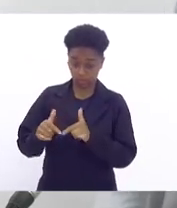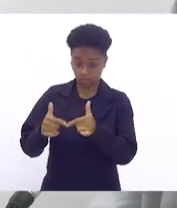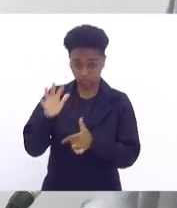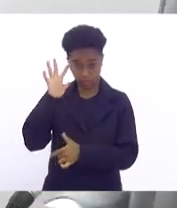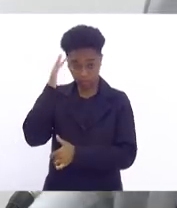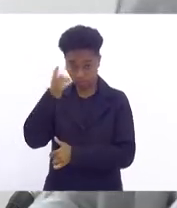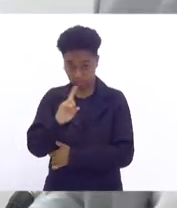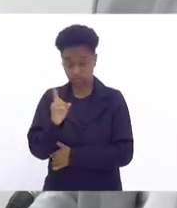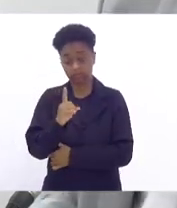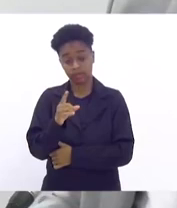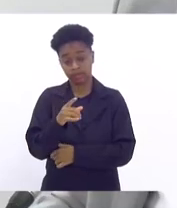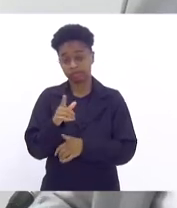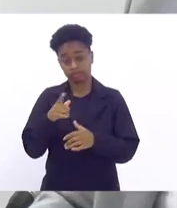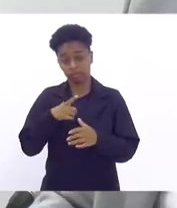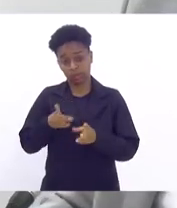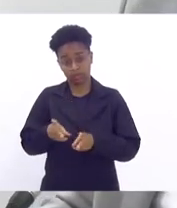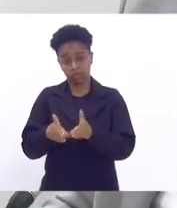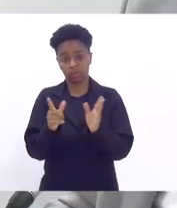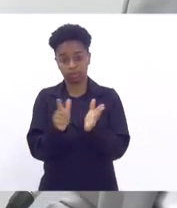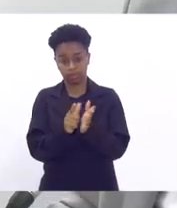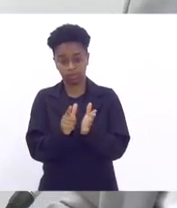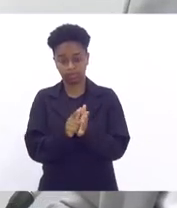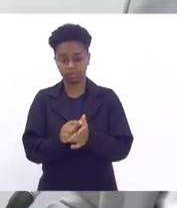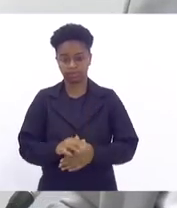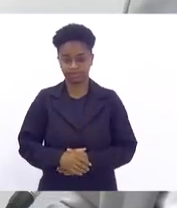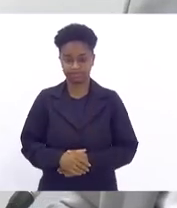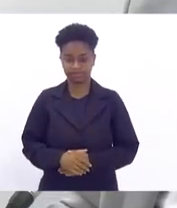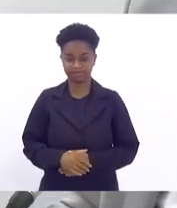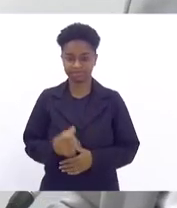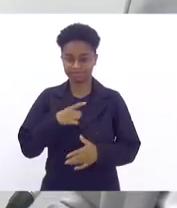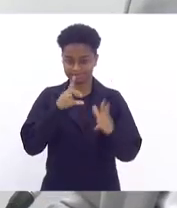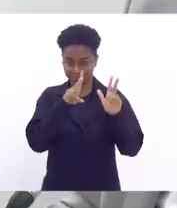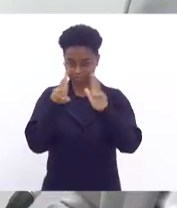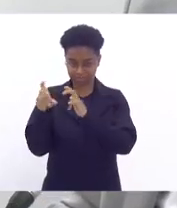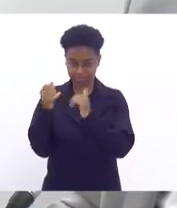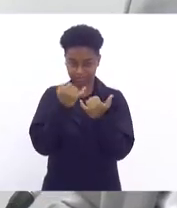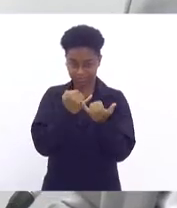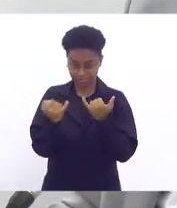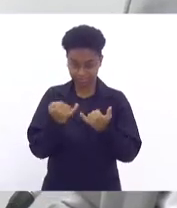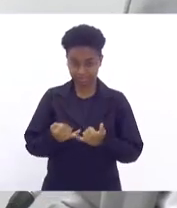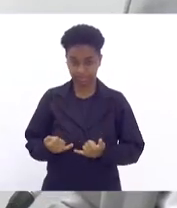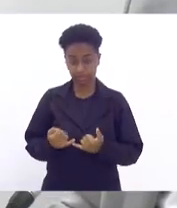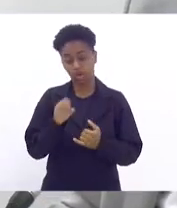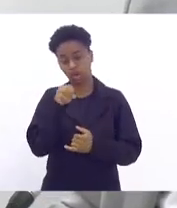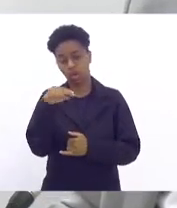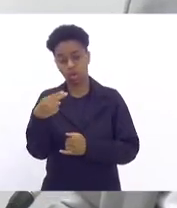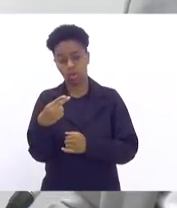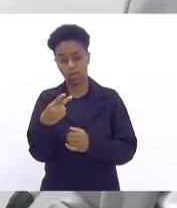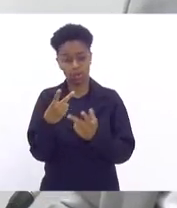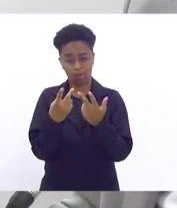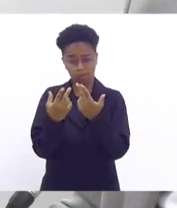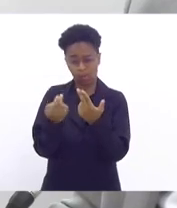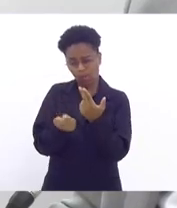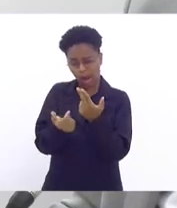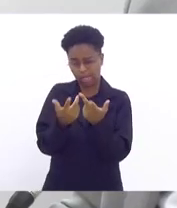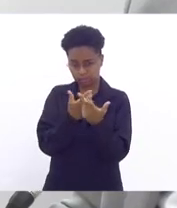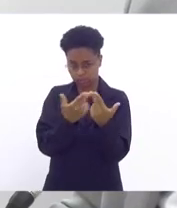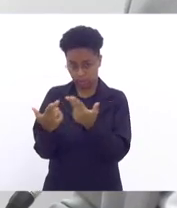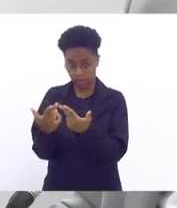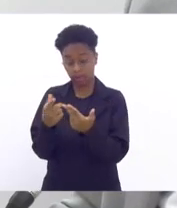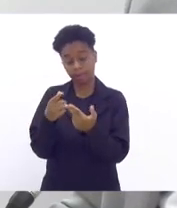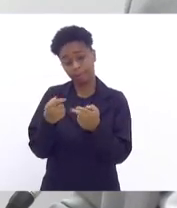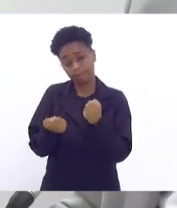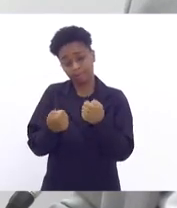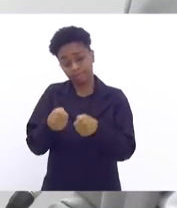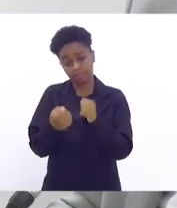um esforço concentrado de reunir cinco proponentes sobre temas parecidos ou muito próximos ou semelhantes e agrupar uma